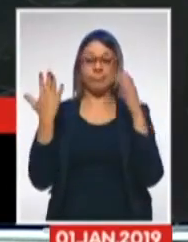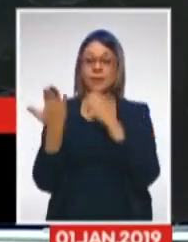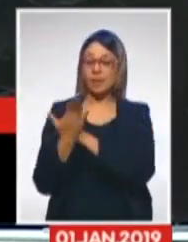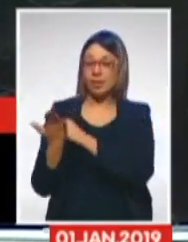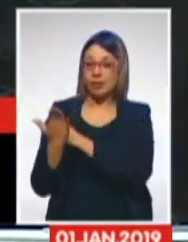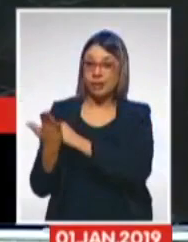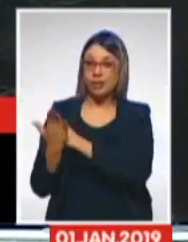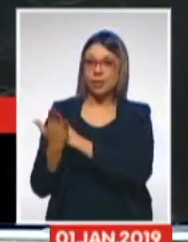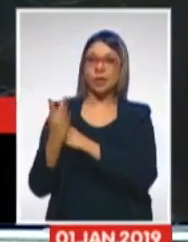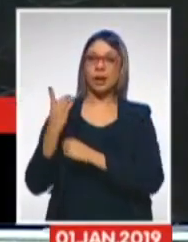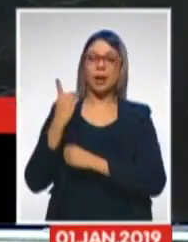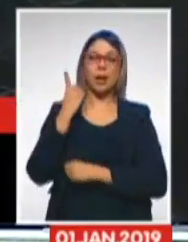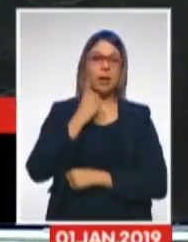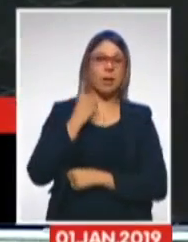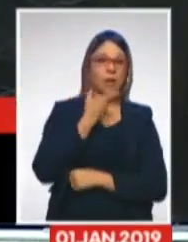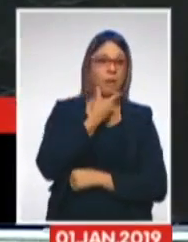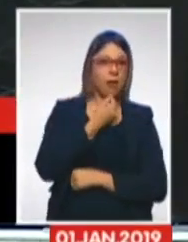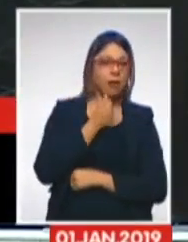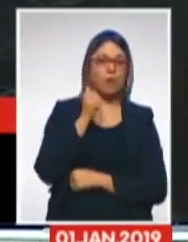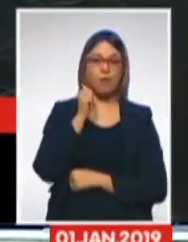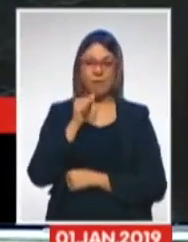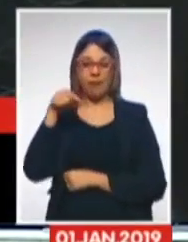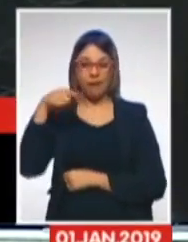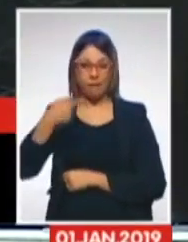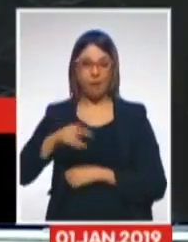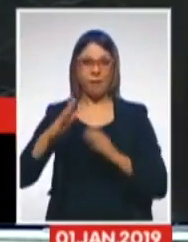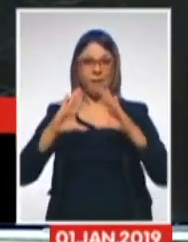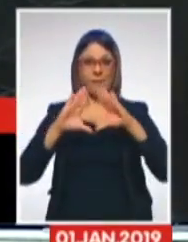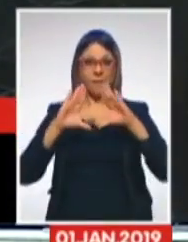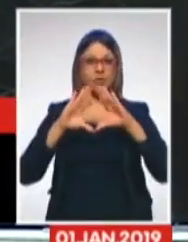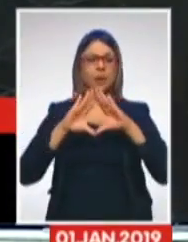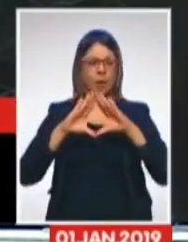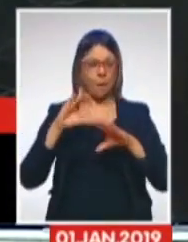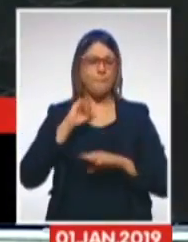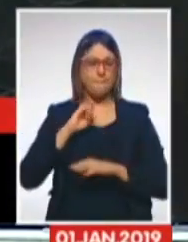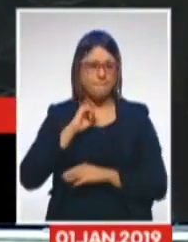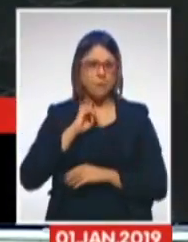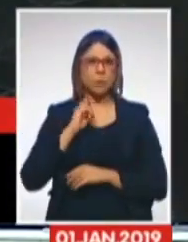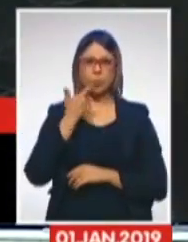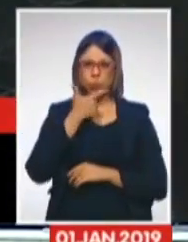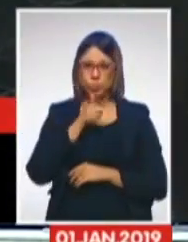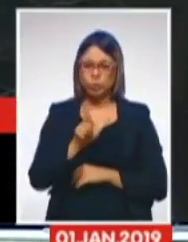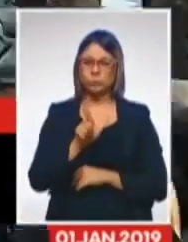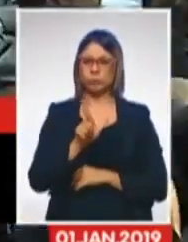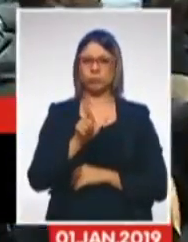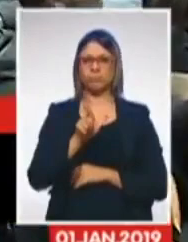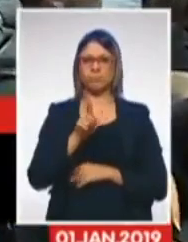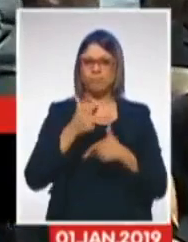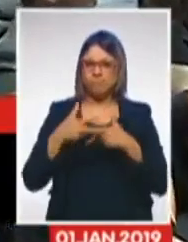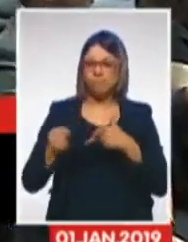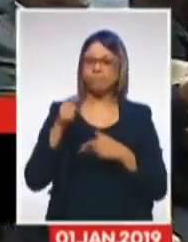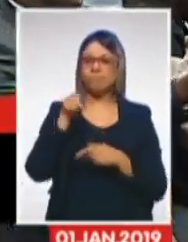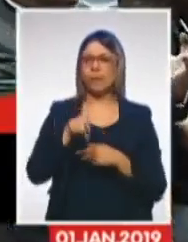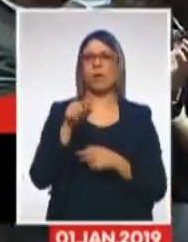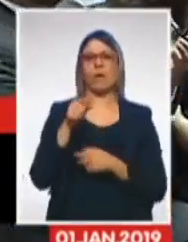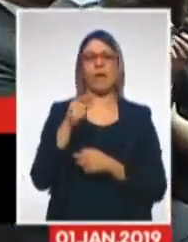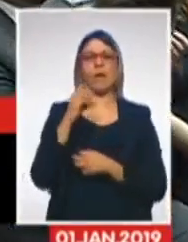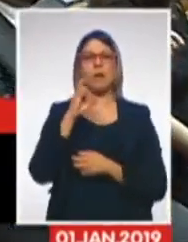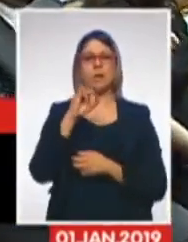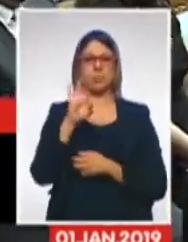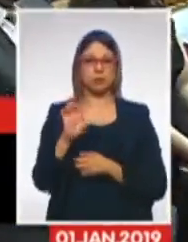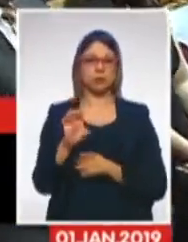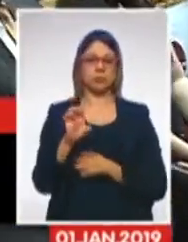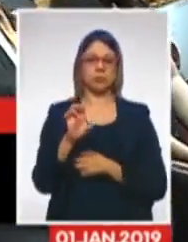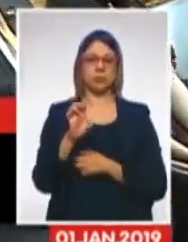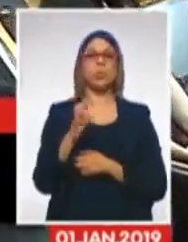deputadas dessa casa, Minas sairá desta crise maior do que entrou. É isto que o novo